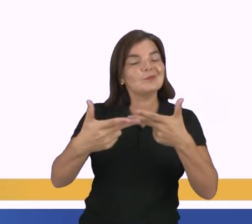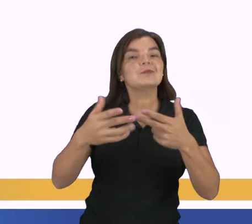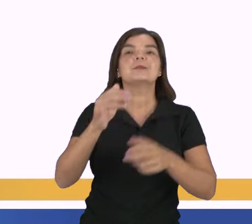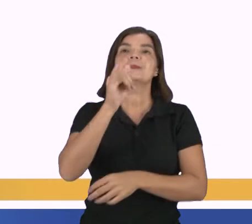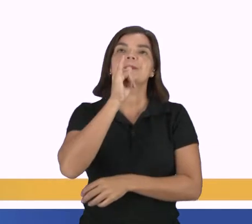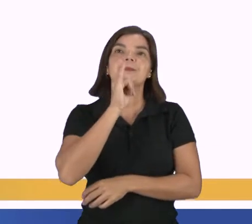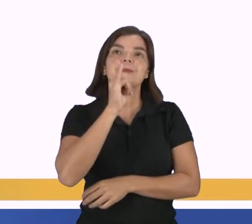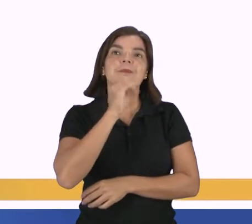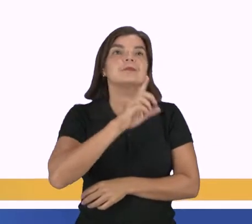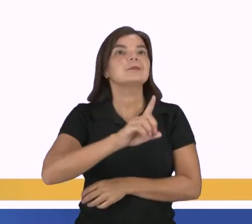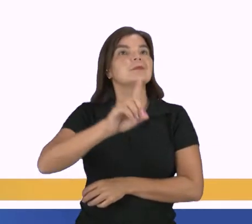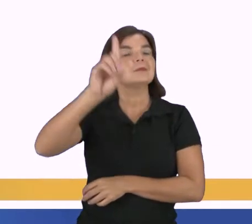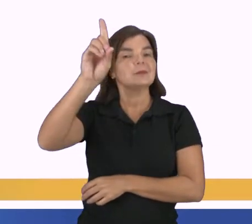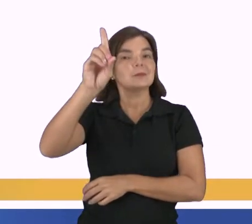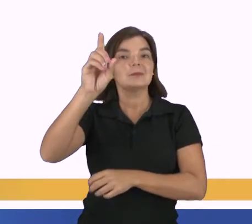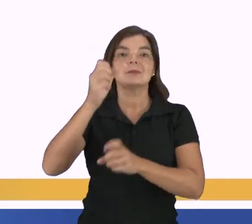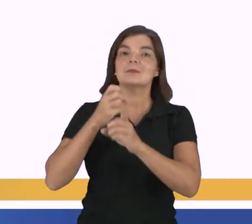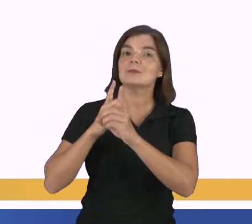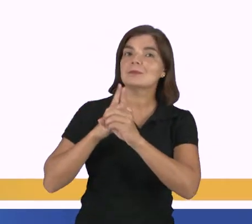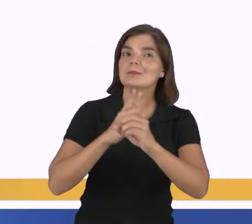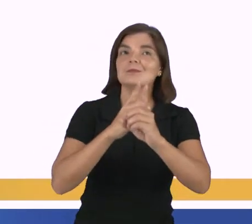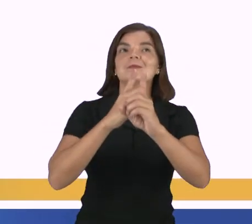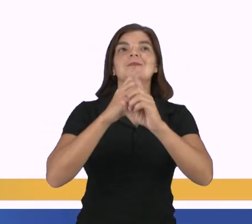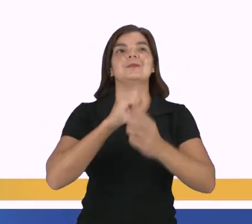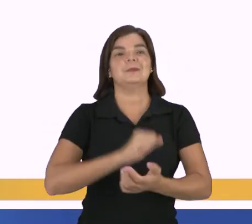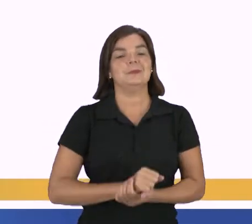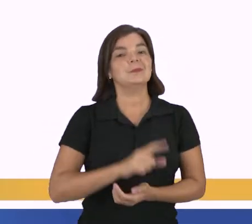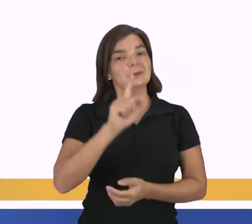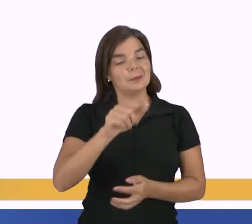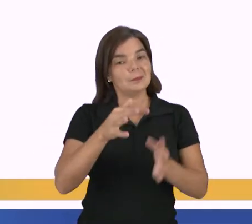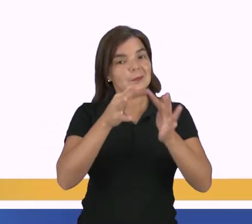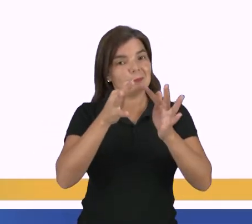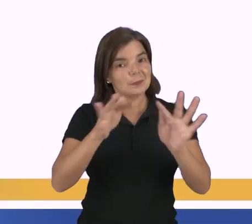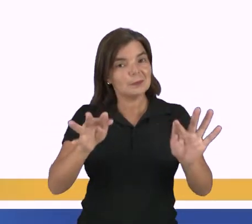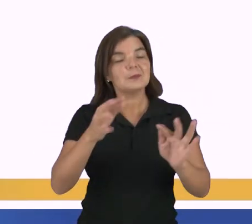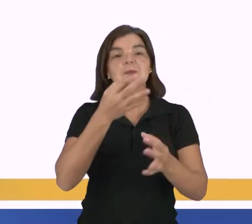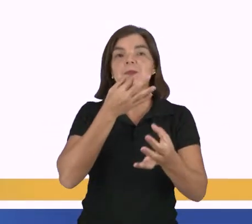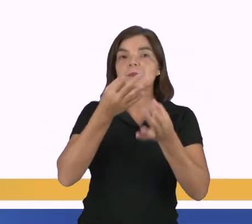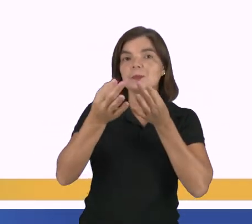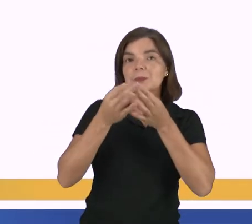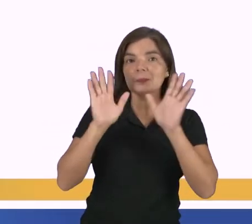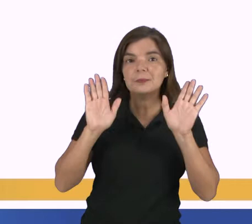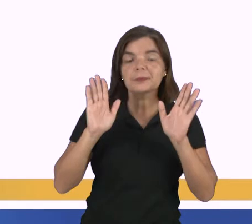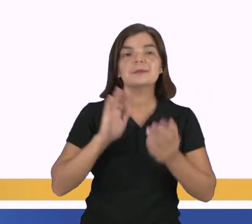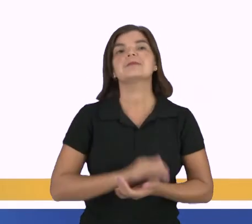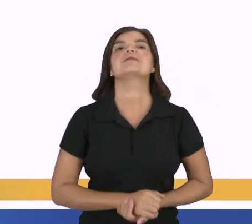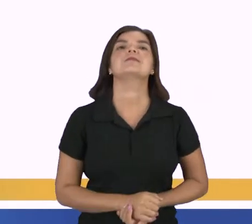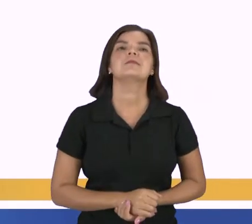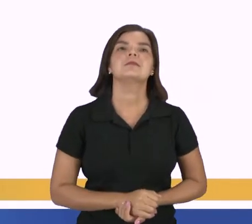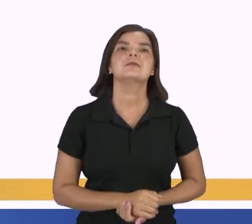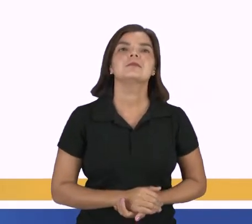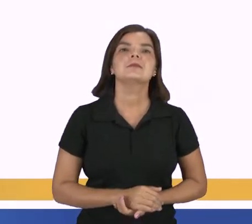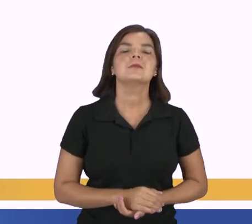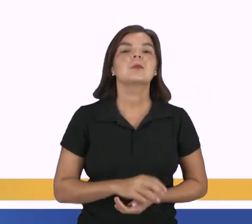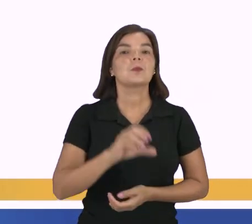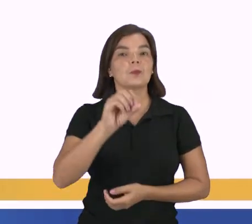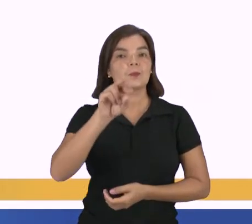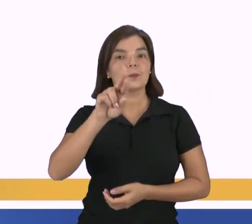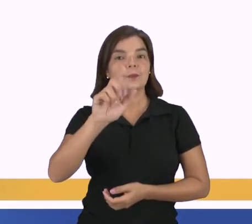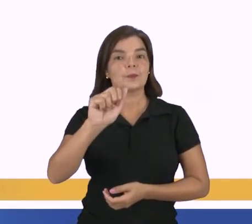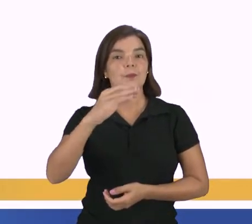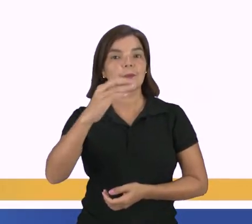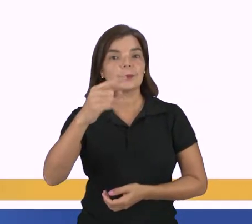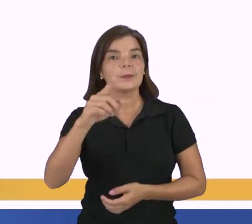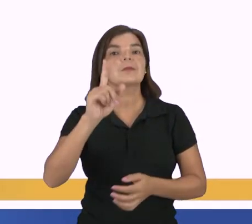exemplo, né, que Deus te acompanhe. É uma frase optativa. Agora vamos para a oração. A oração é